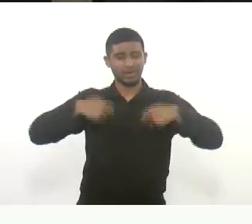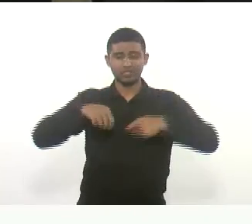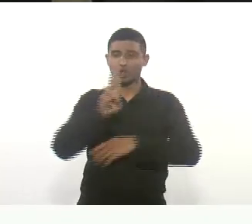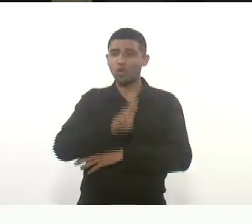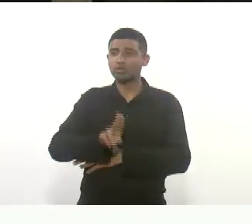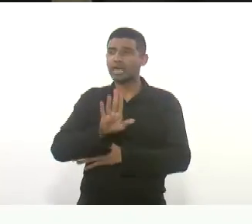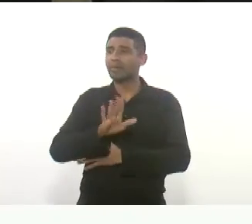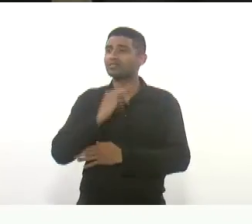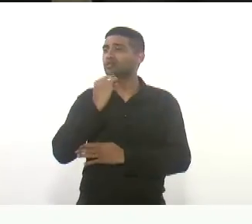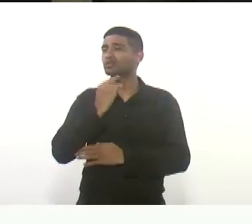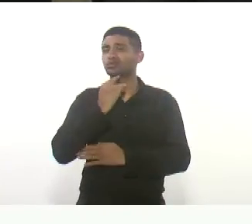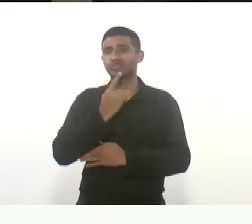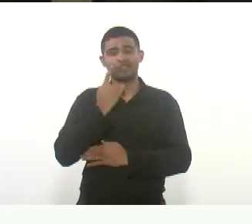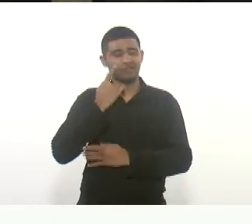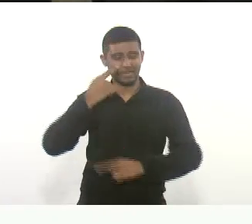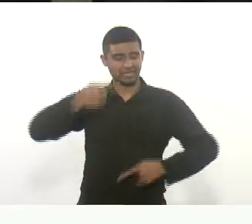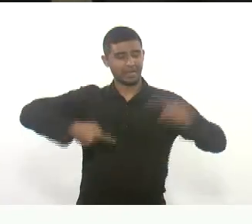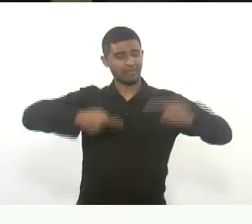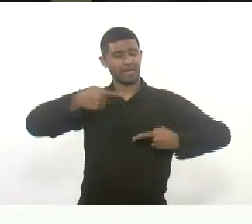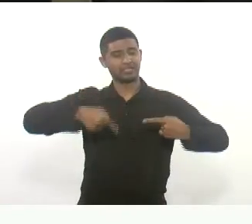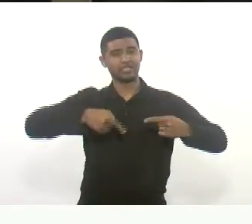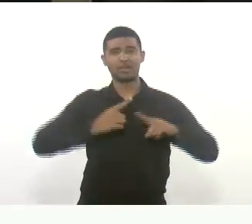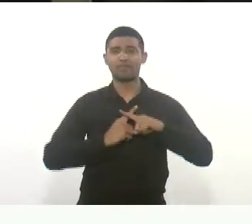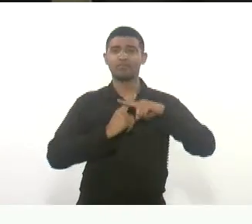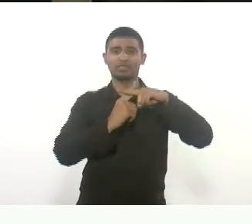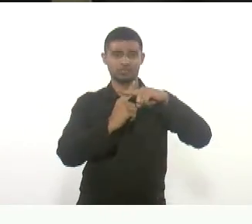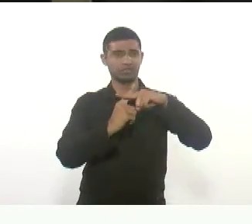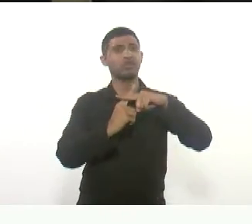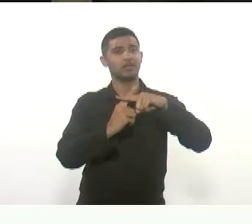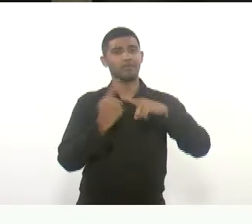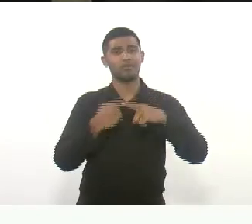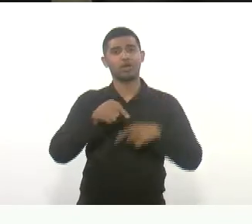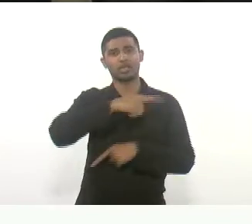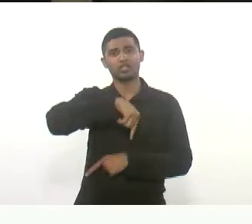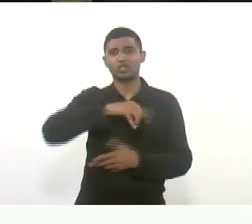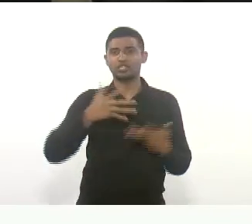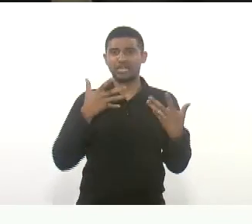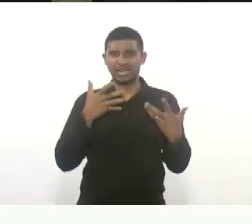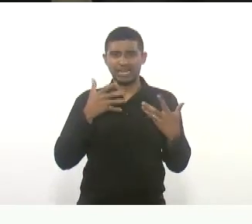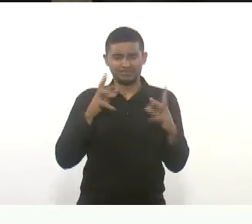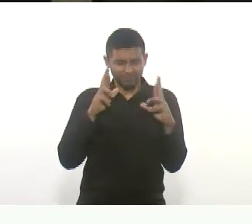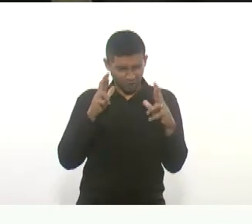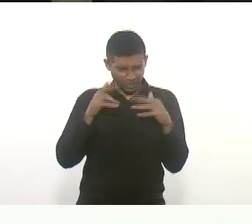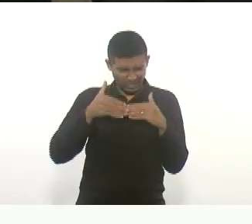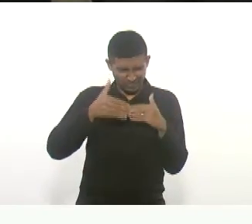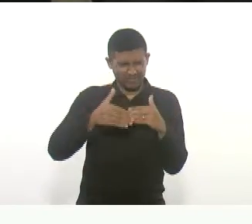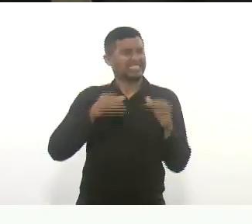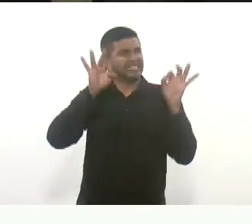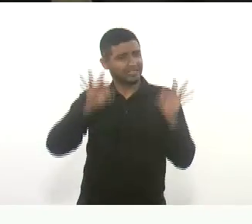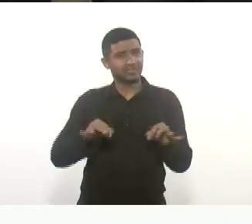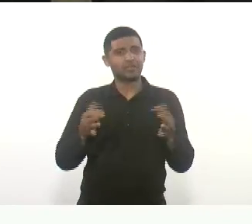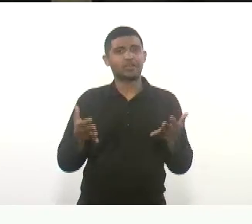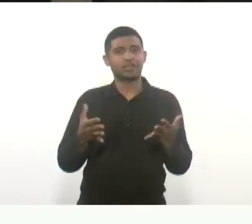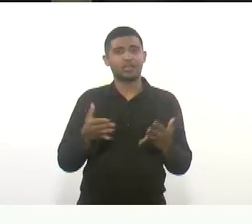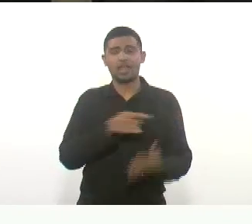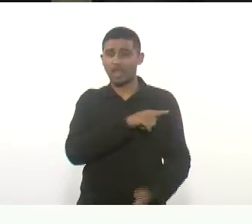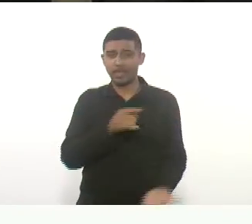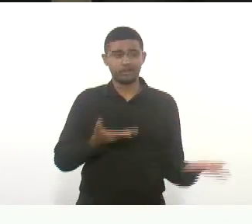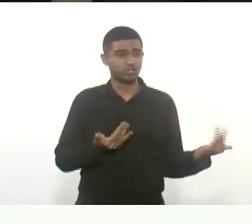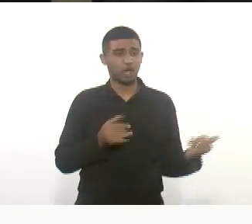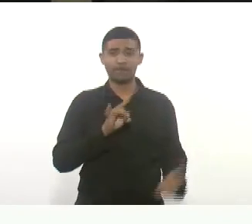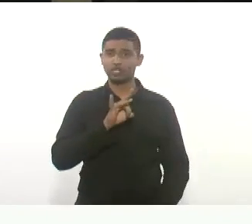assim, esse debate é muito positivo porque queremos que dê certo. Os nossos jovens, eles só têm a